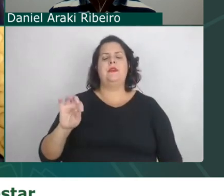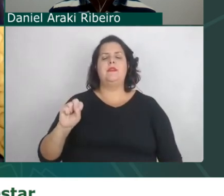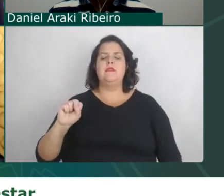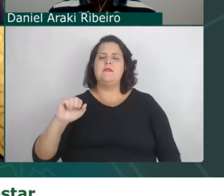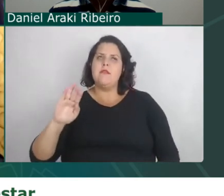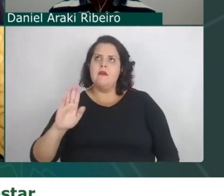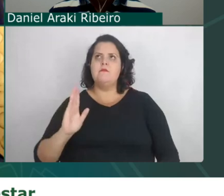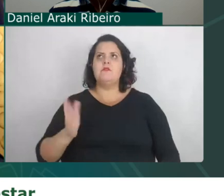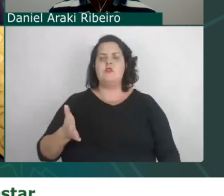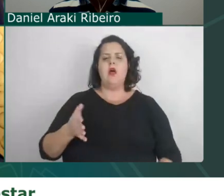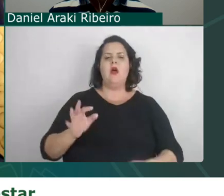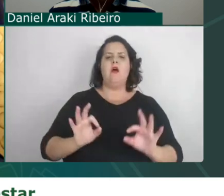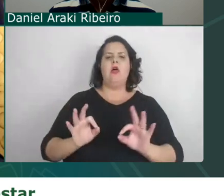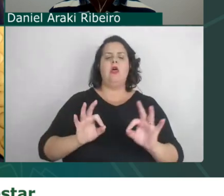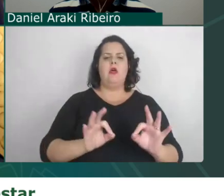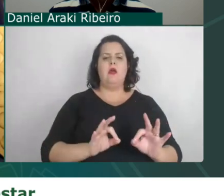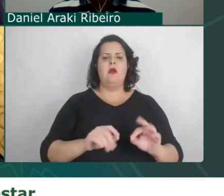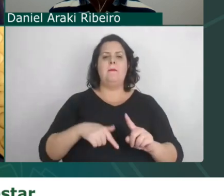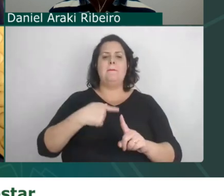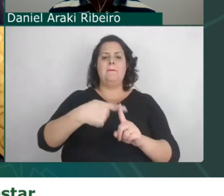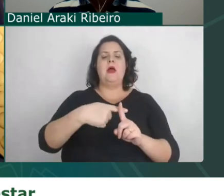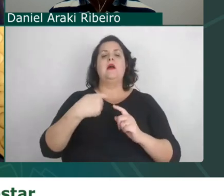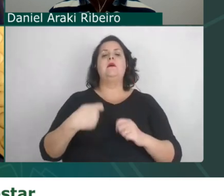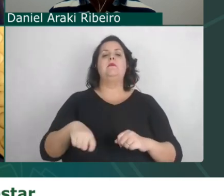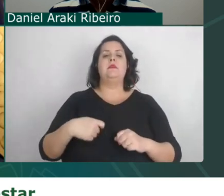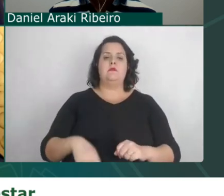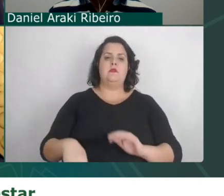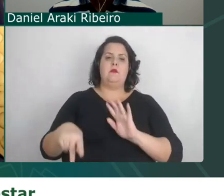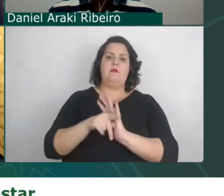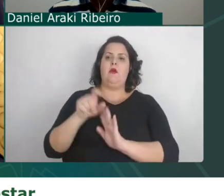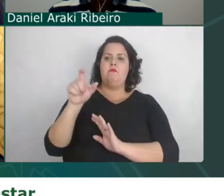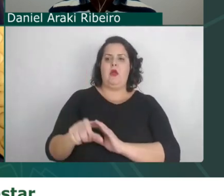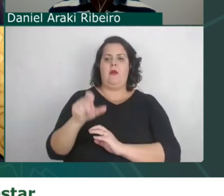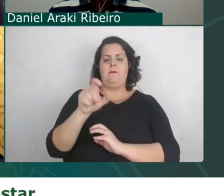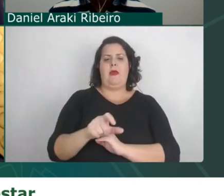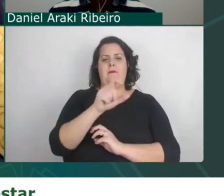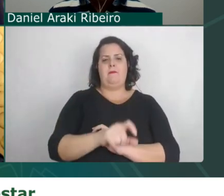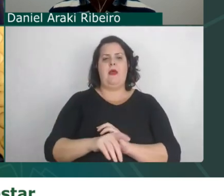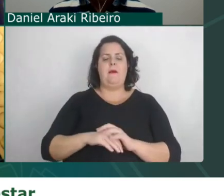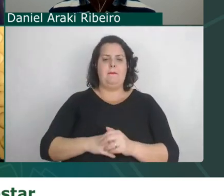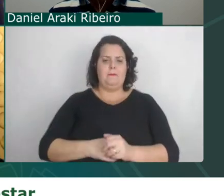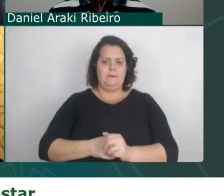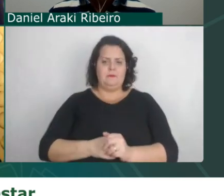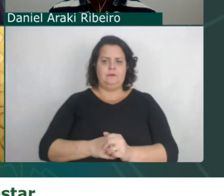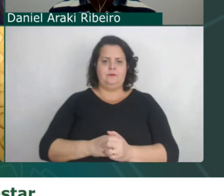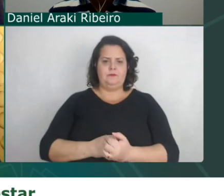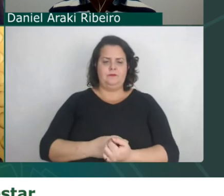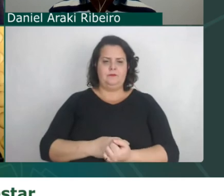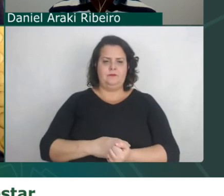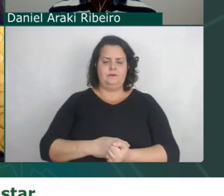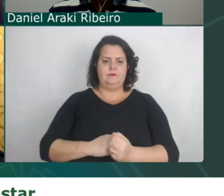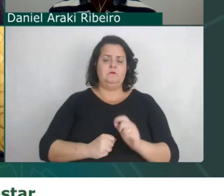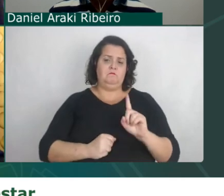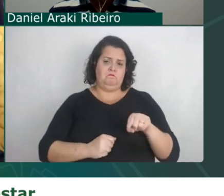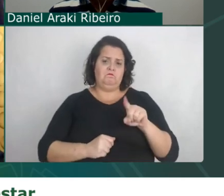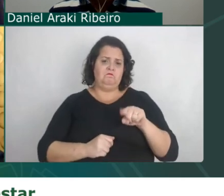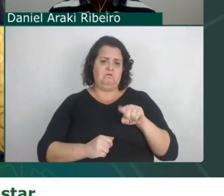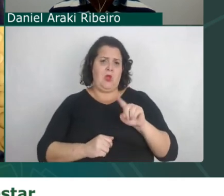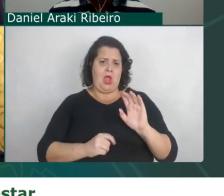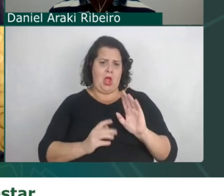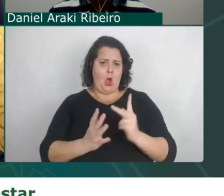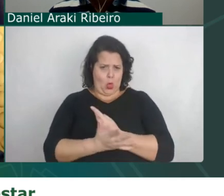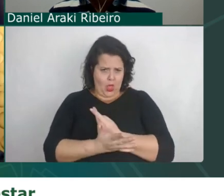precisaria implementar um monitoramento na população. Não sei se isso é uma prática, né, mas se a